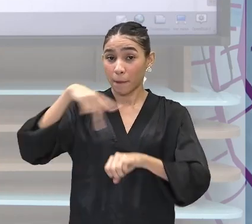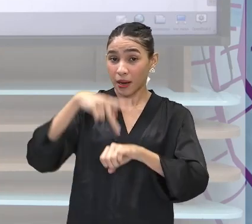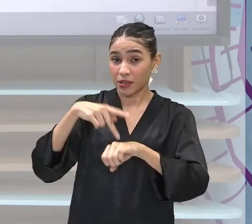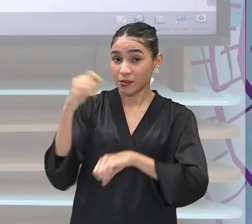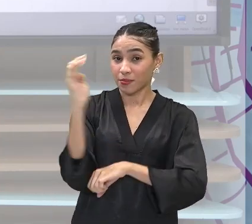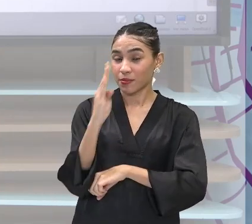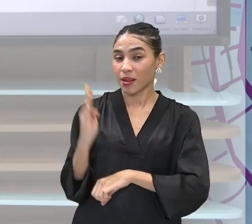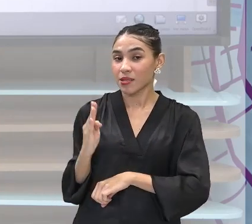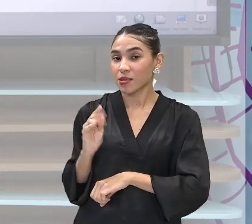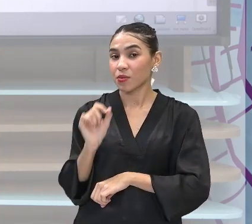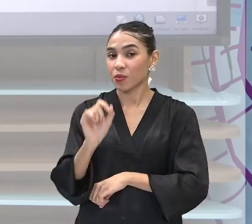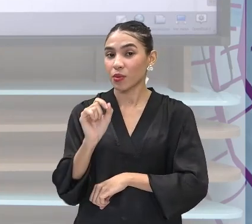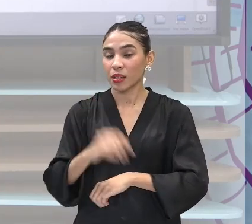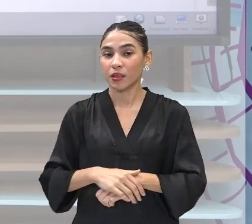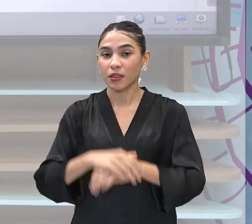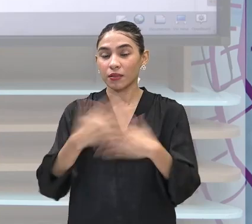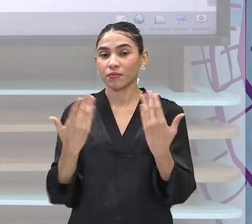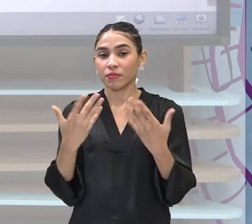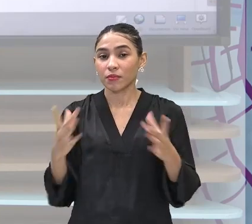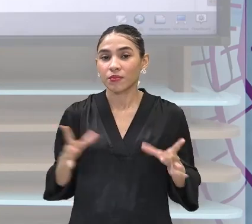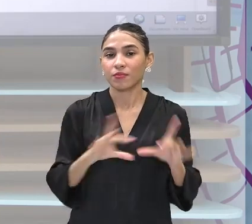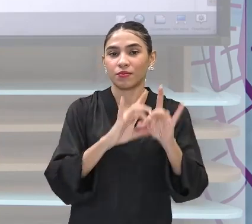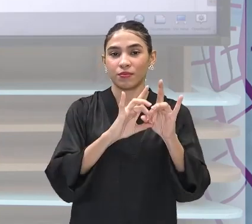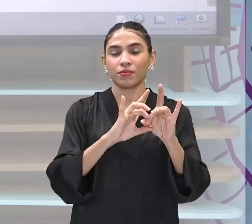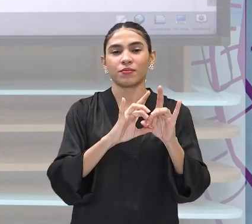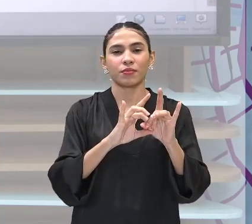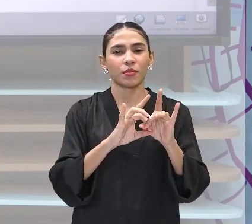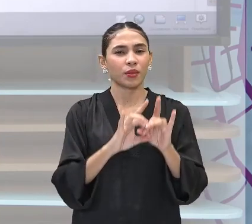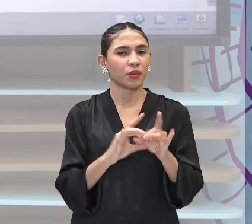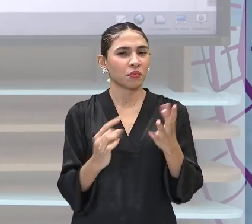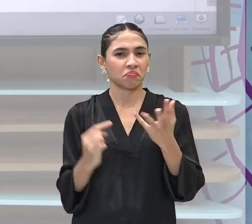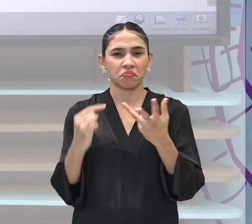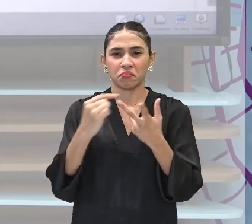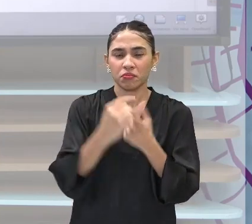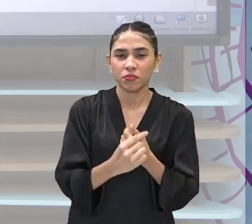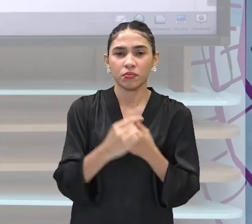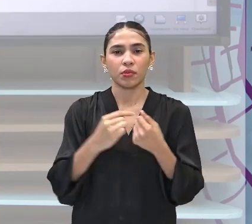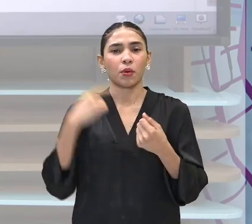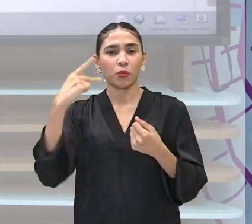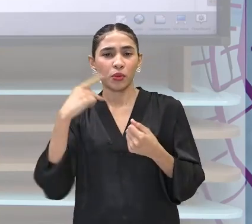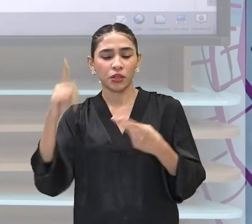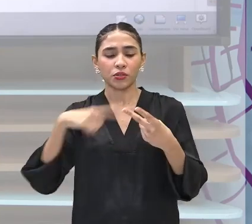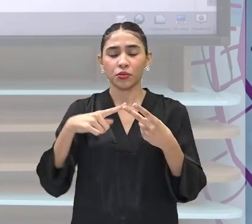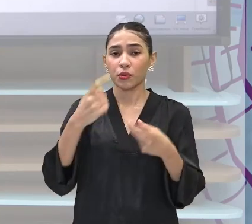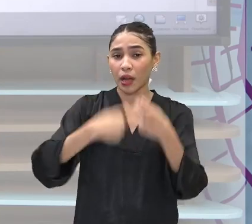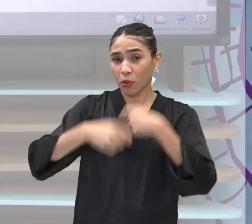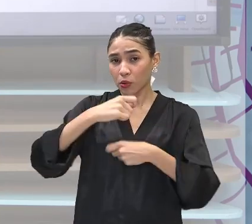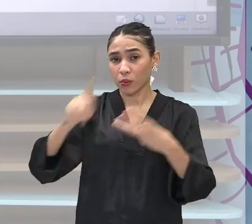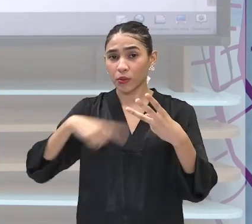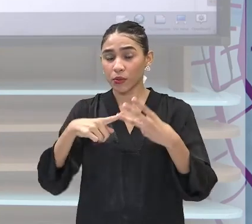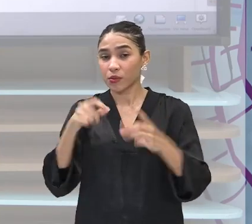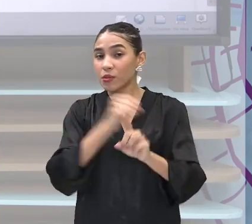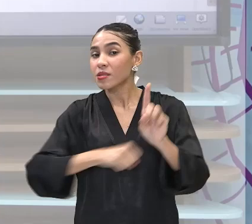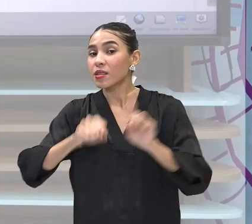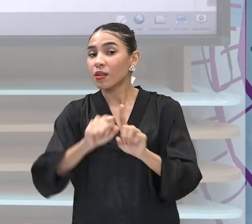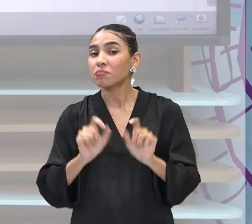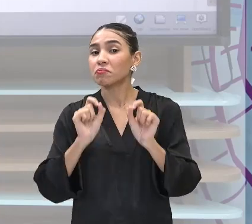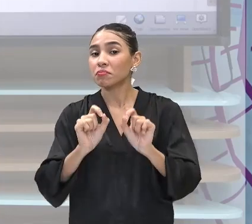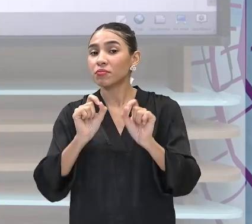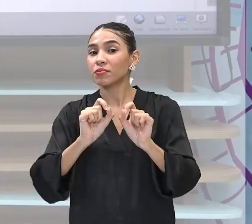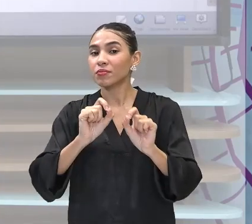né, estava atrelado em todos os sentidos, político, econômico e social, a quem?